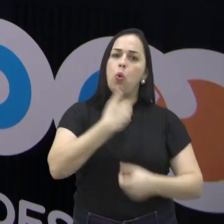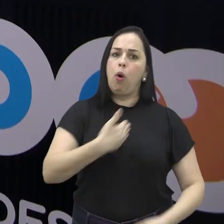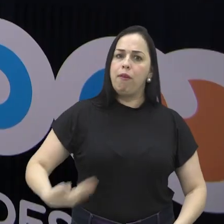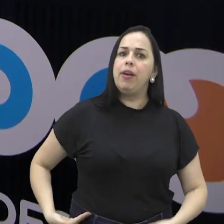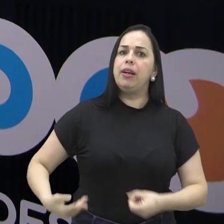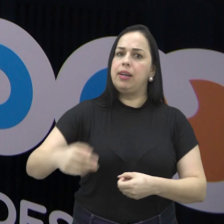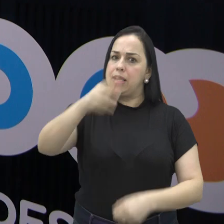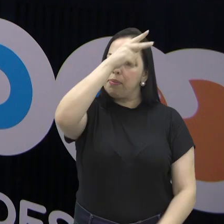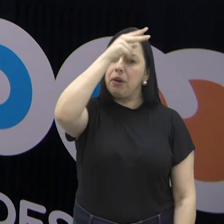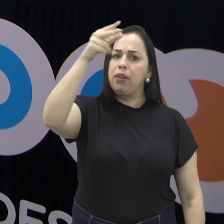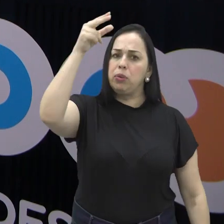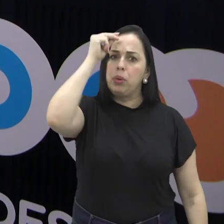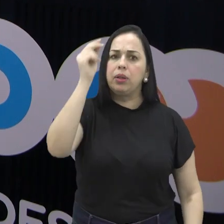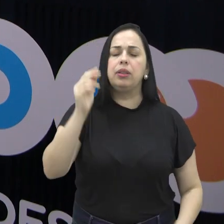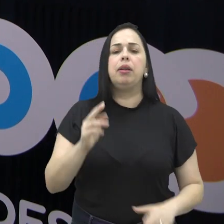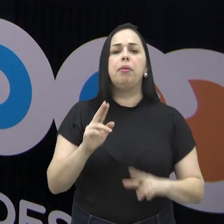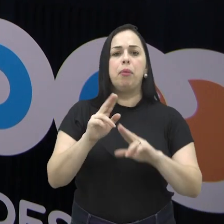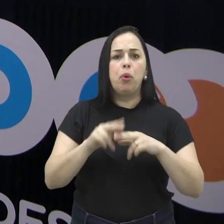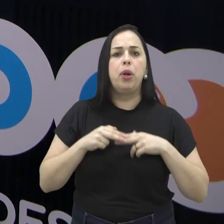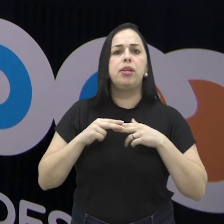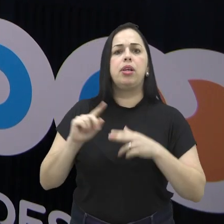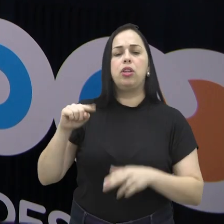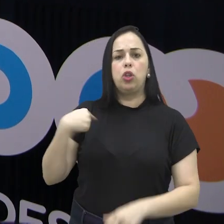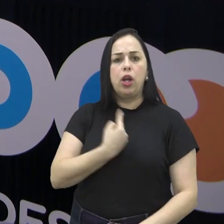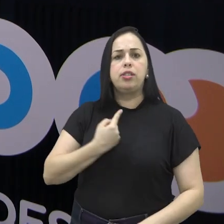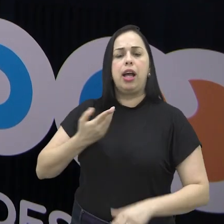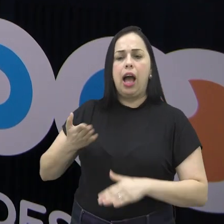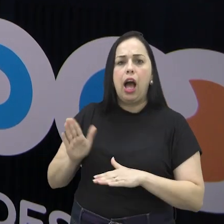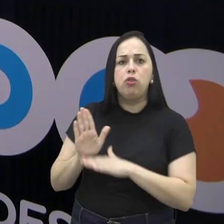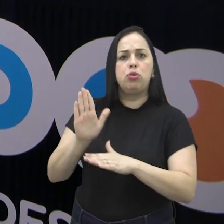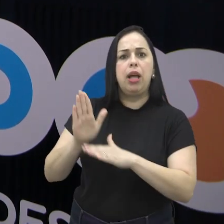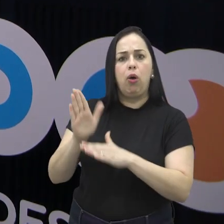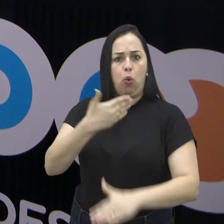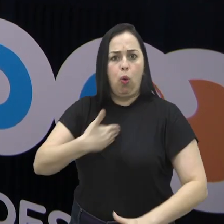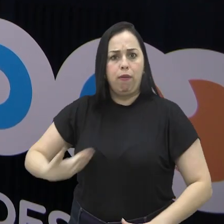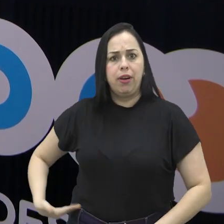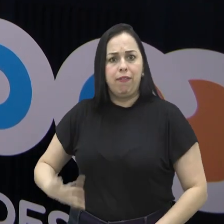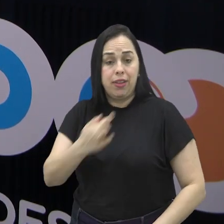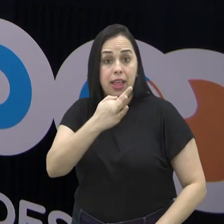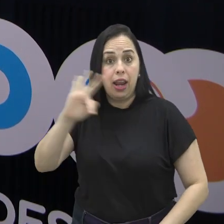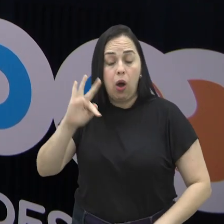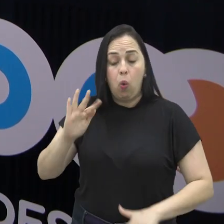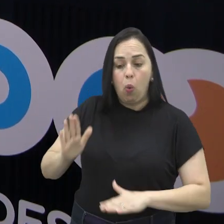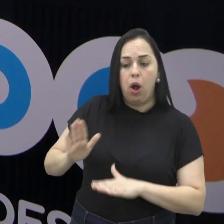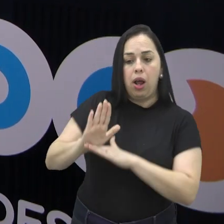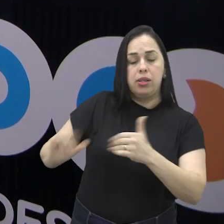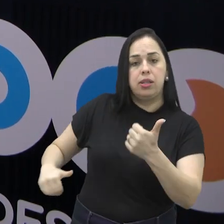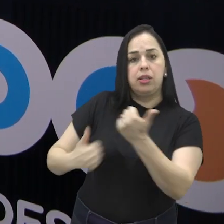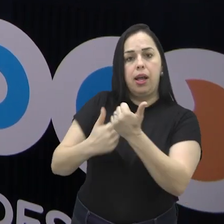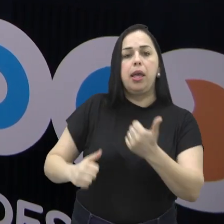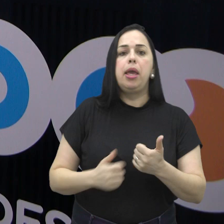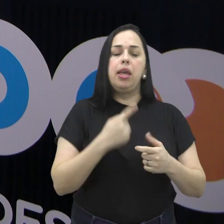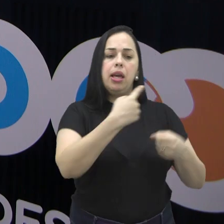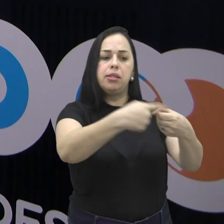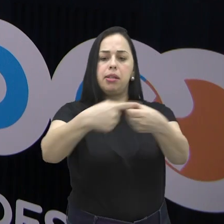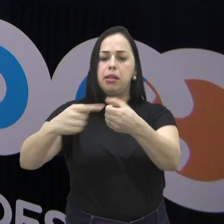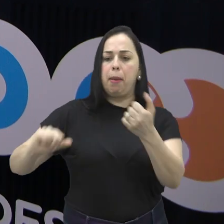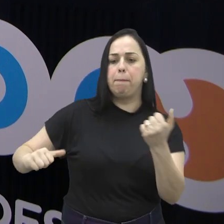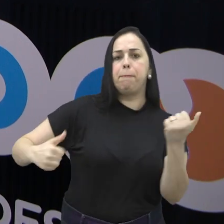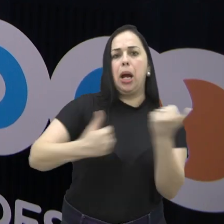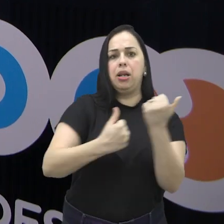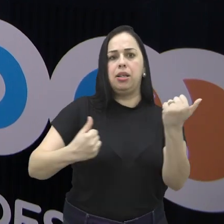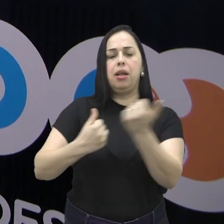pública. Lembrando que a Caixa tem essa missão, né, de ser o principal agente de políticas públicas do governo federal e principalmente parceiro